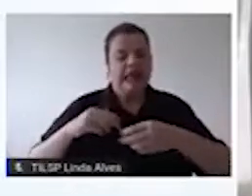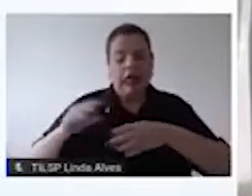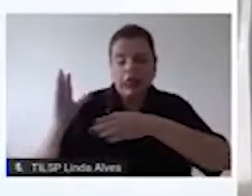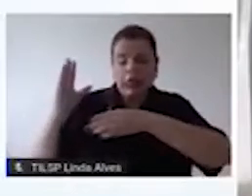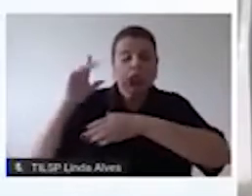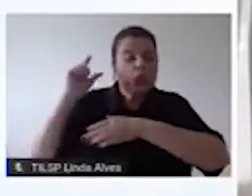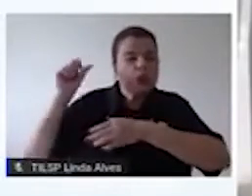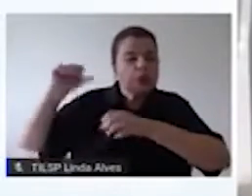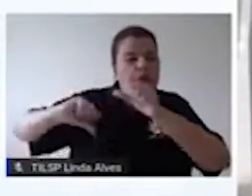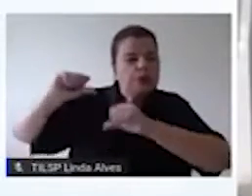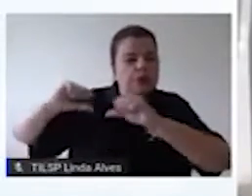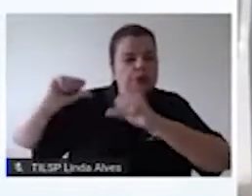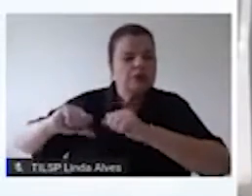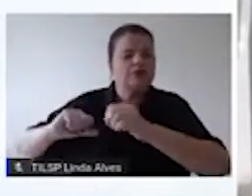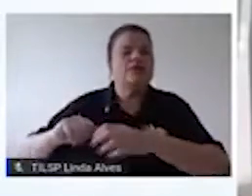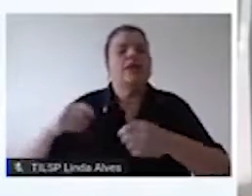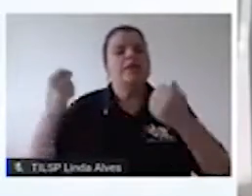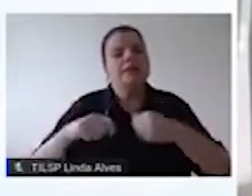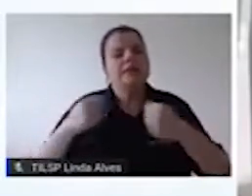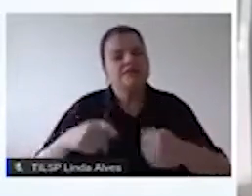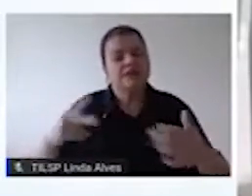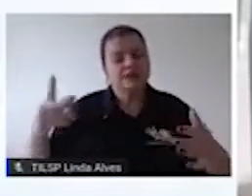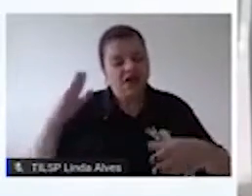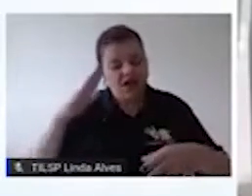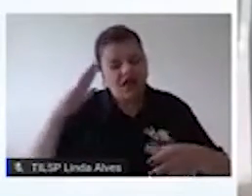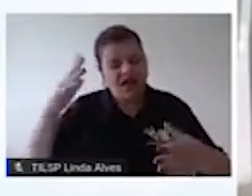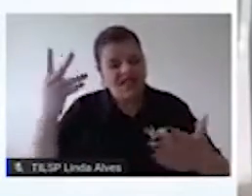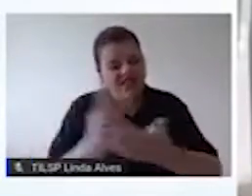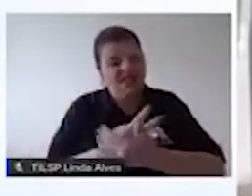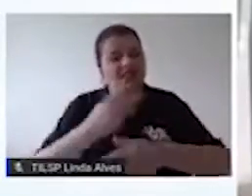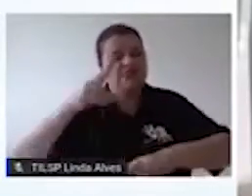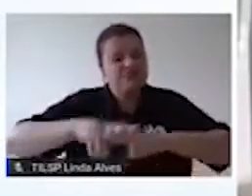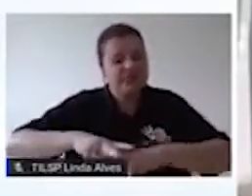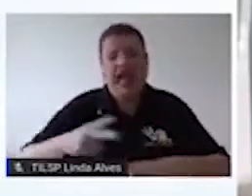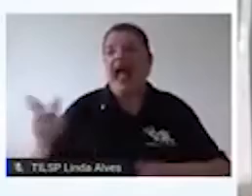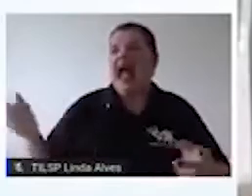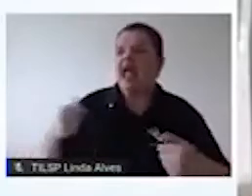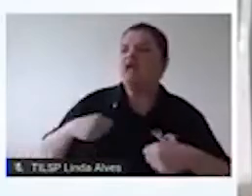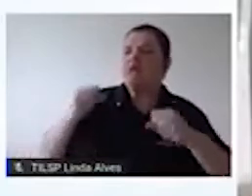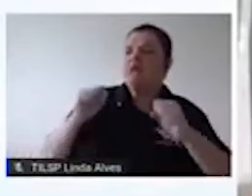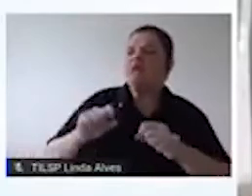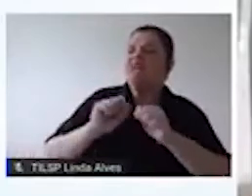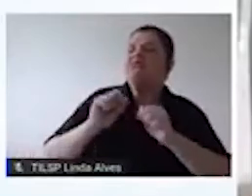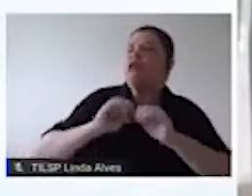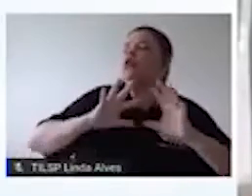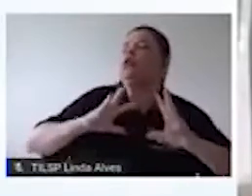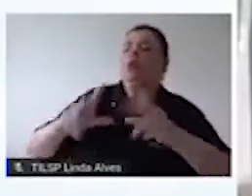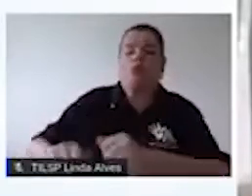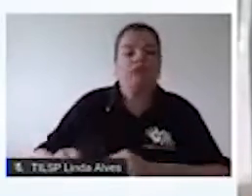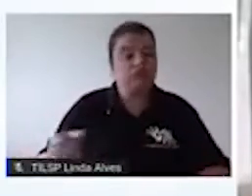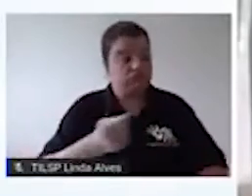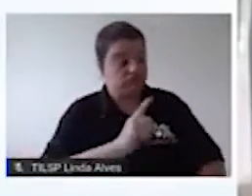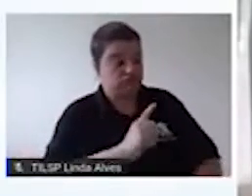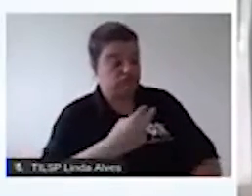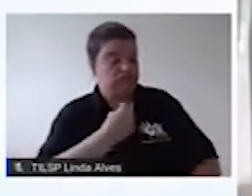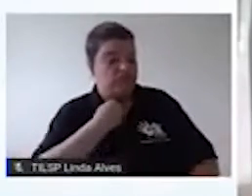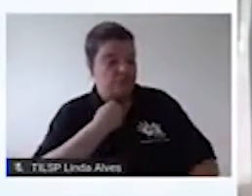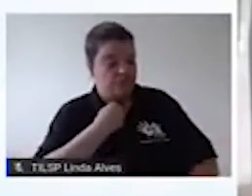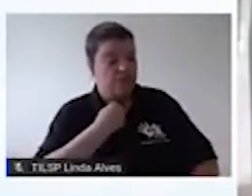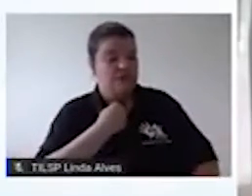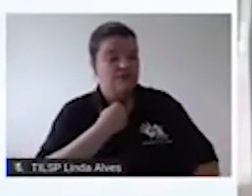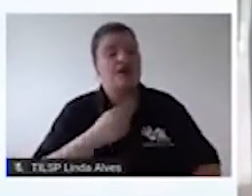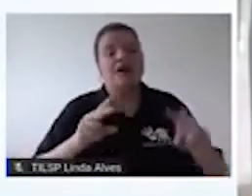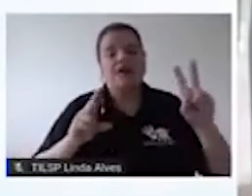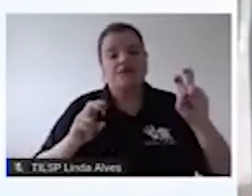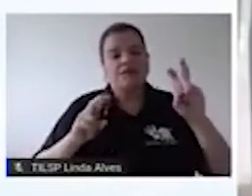ser, graças a Deus, politicamente incorreto, né, porque eles achavam que podiam fazer tudo. Não podem. Mônica, vamos lá para a